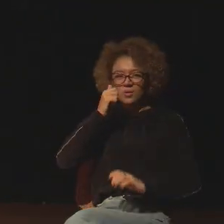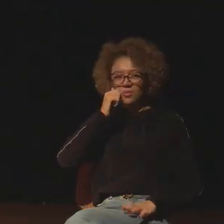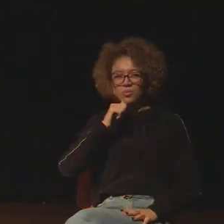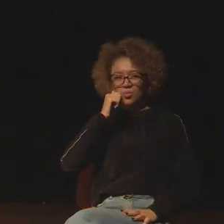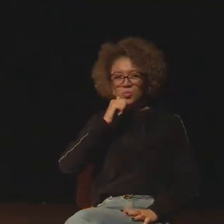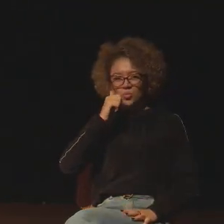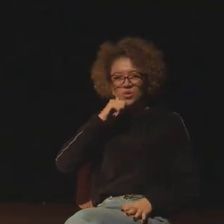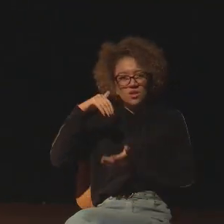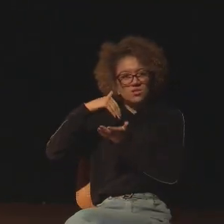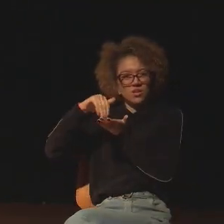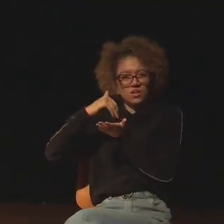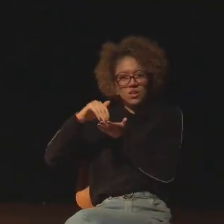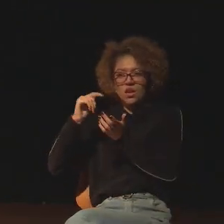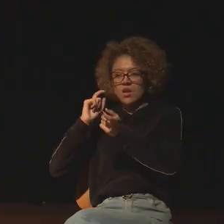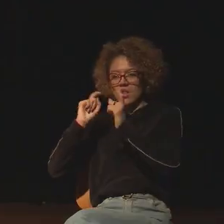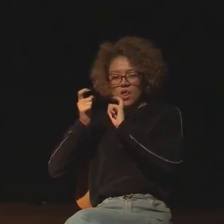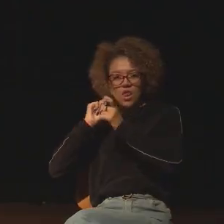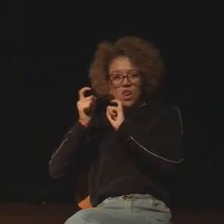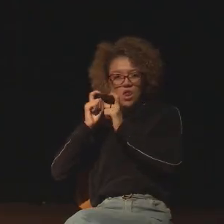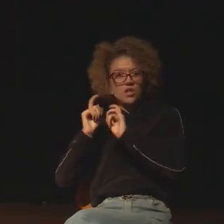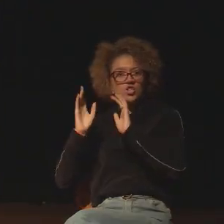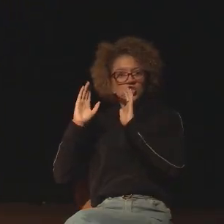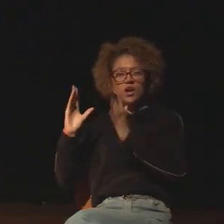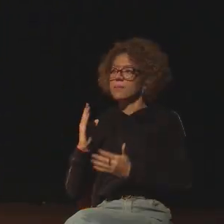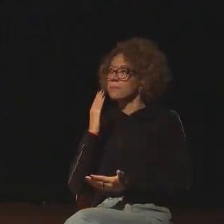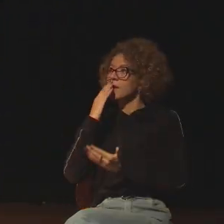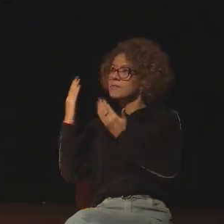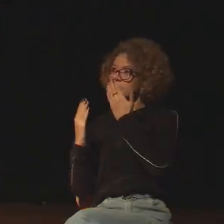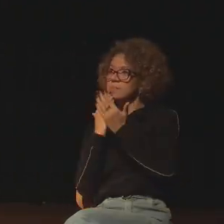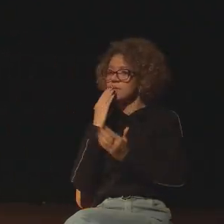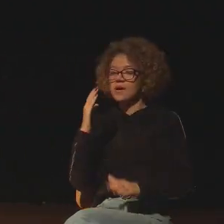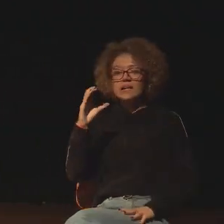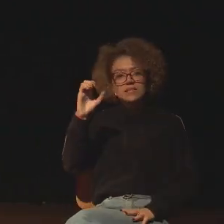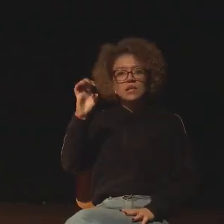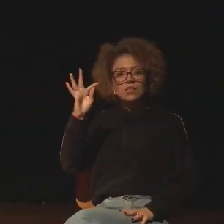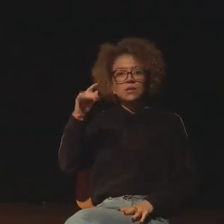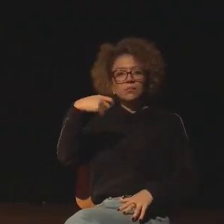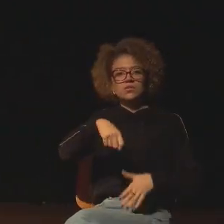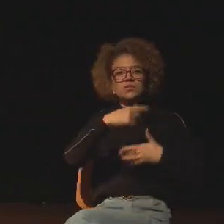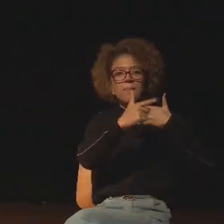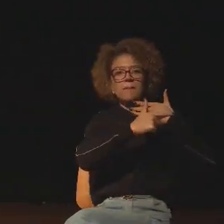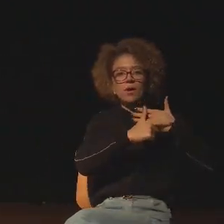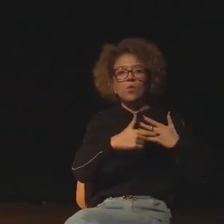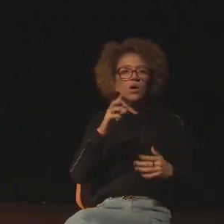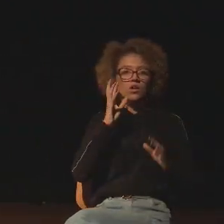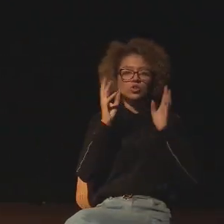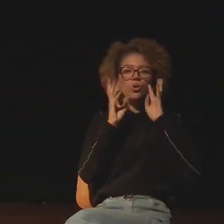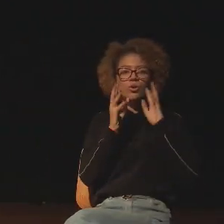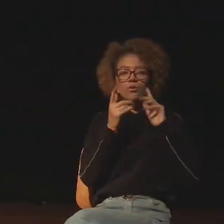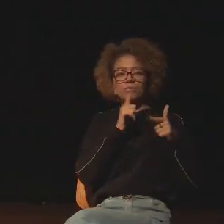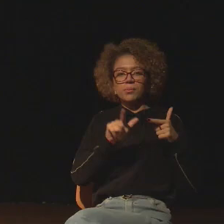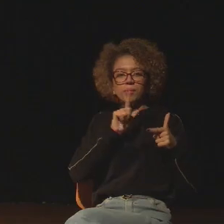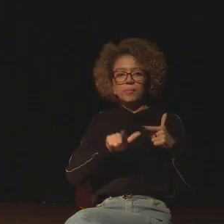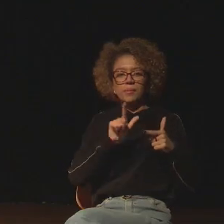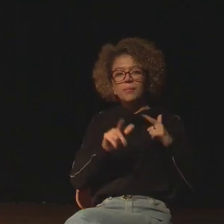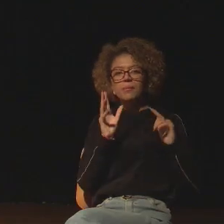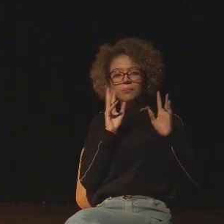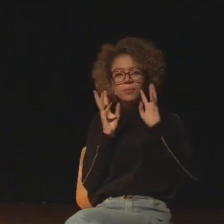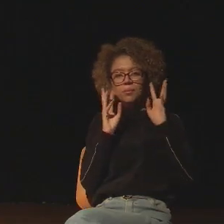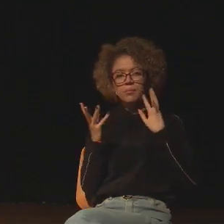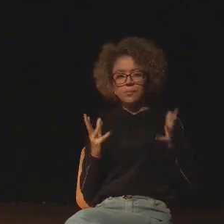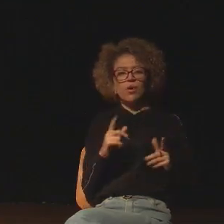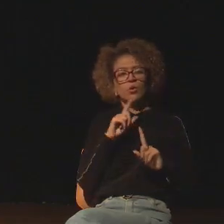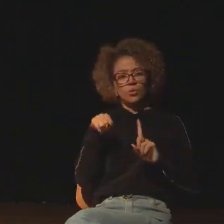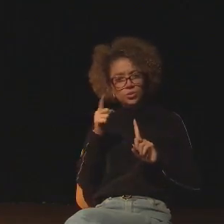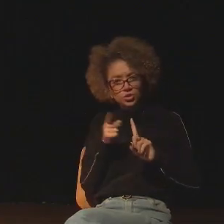França, nós tivemos essa reunião, que realmente a CET cumpre o papel. que a prefeitura cumpra o papel de